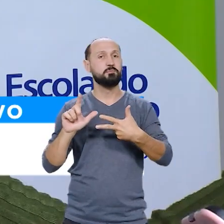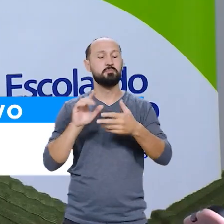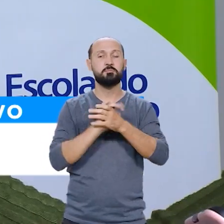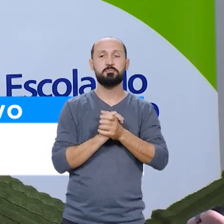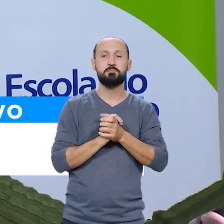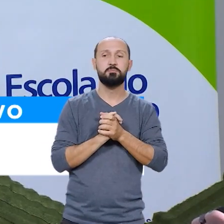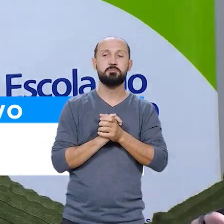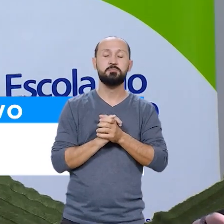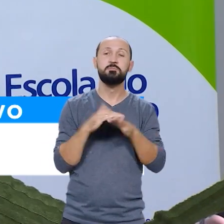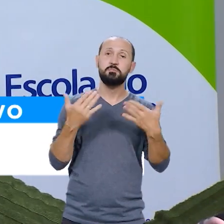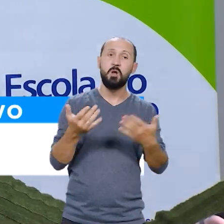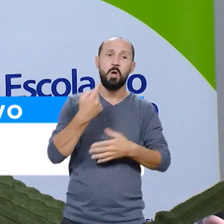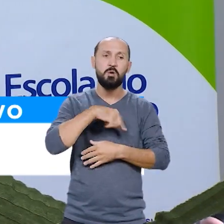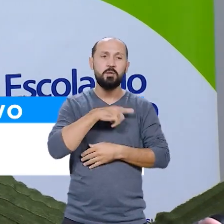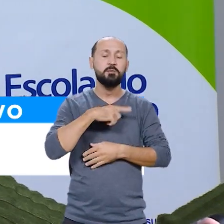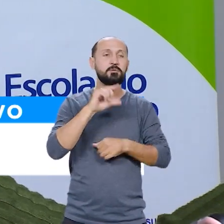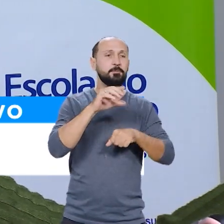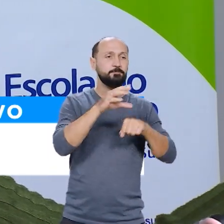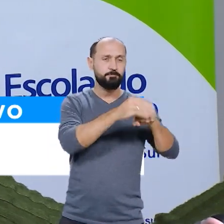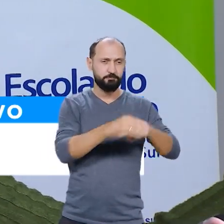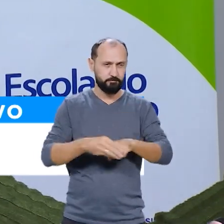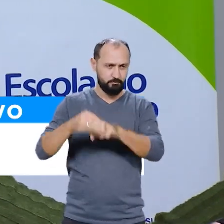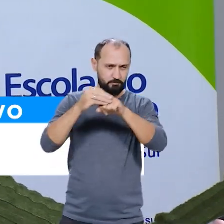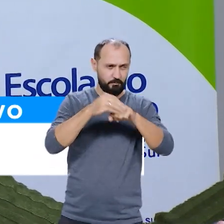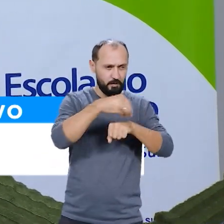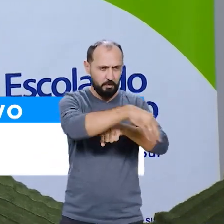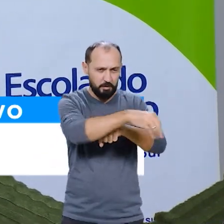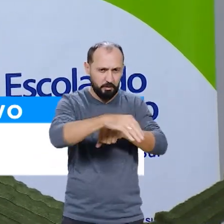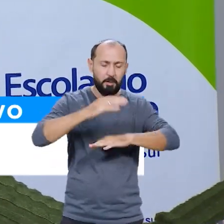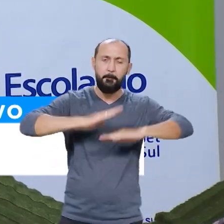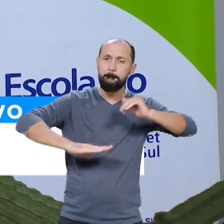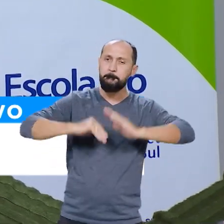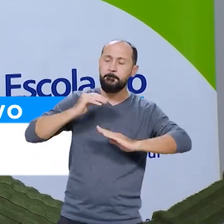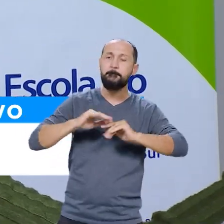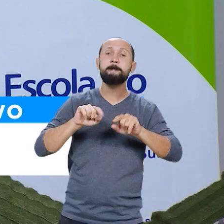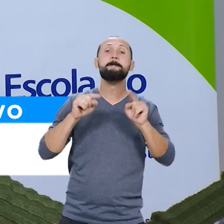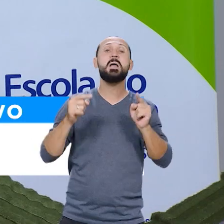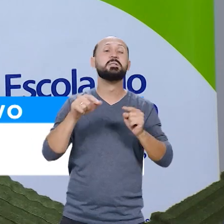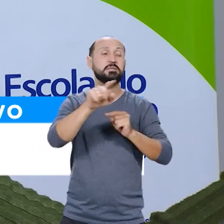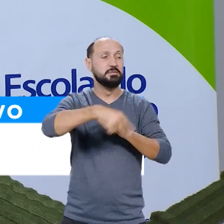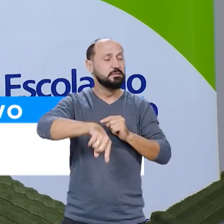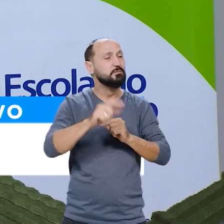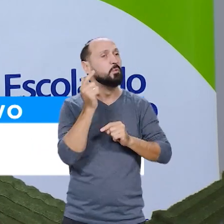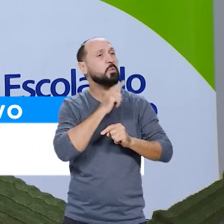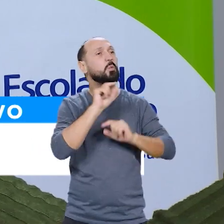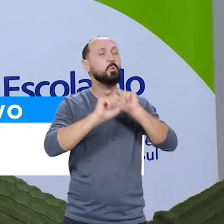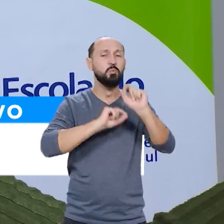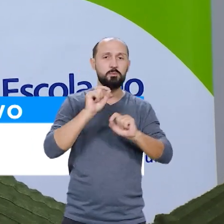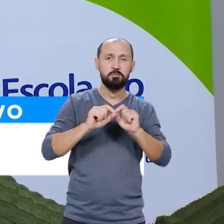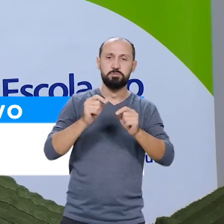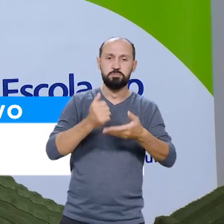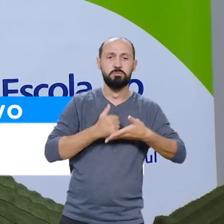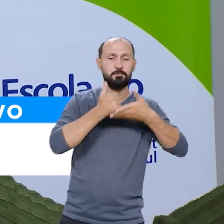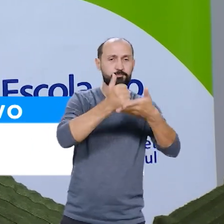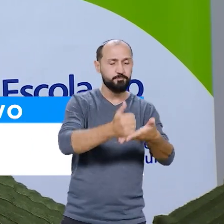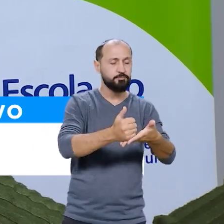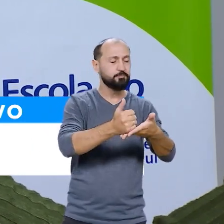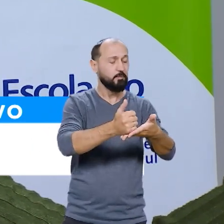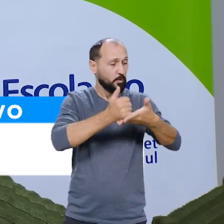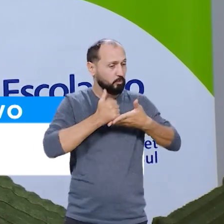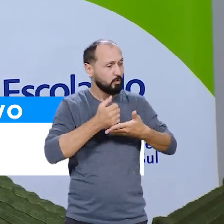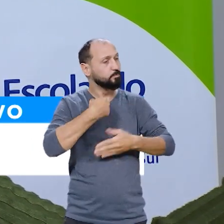Legislativo. Quanto mais a gente trazer conhecimento para os nossos servidores, mais eles vão, com certeza, ajudar a